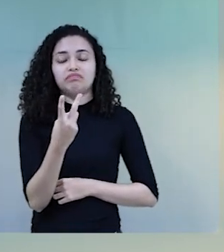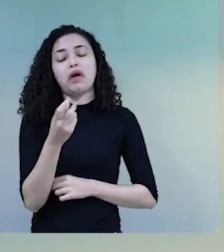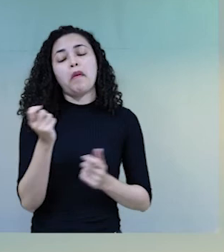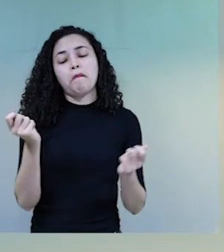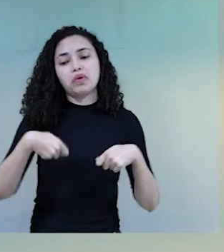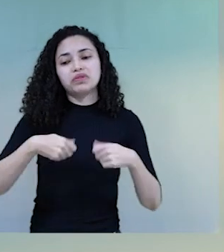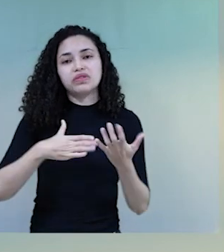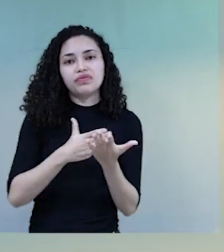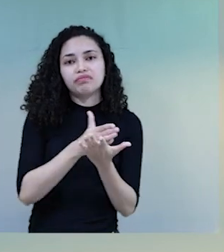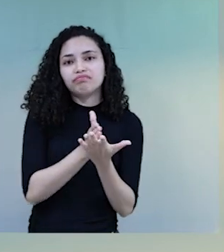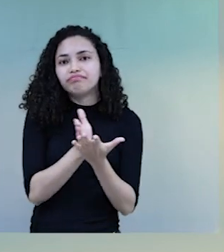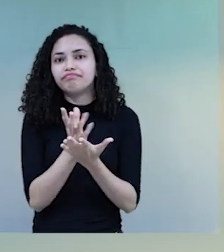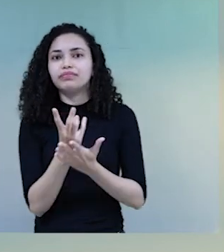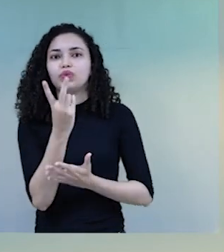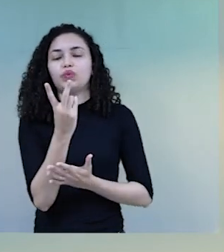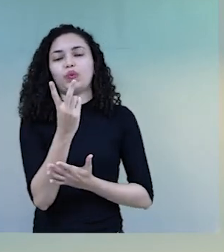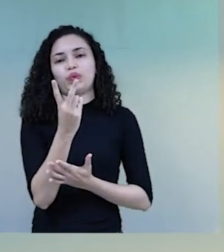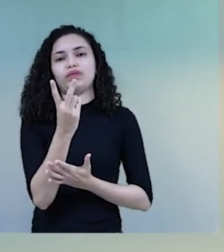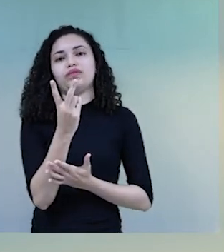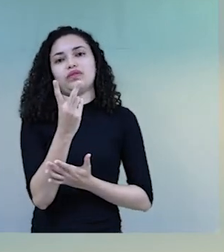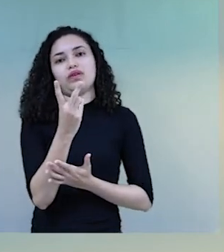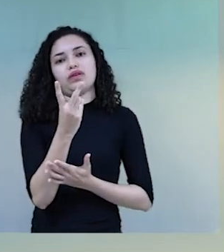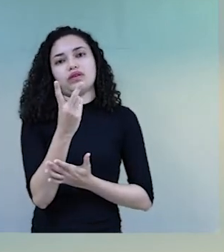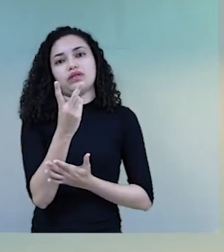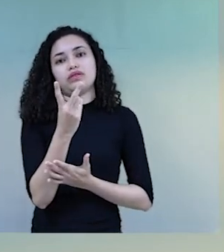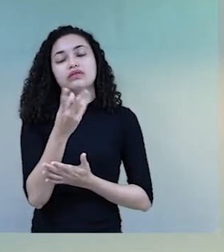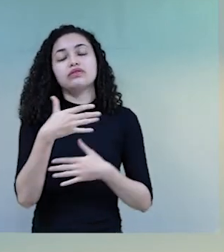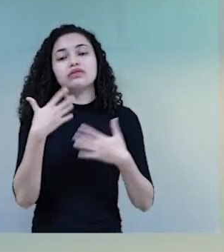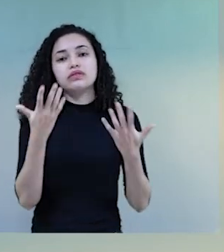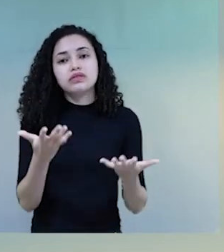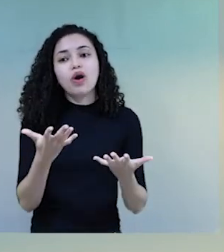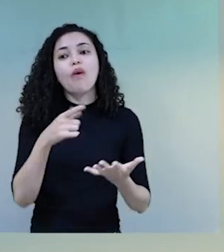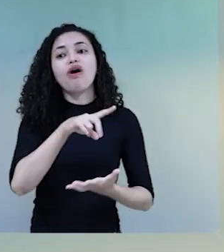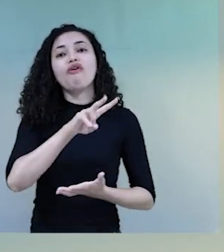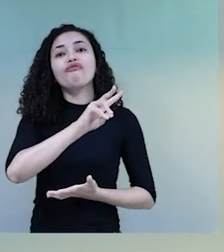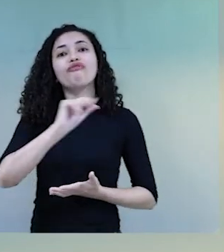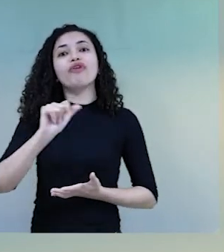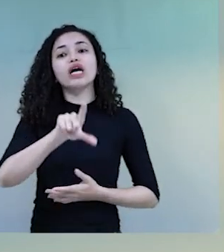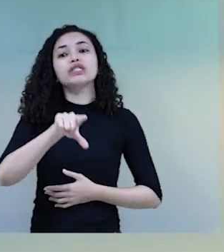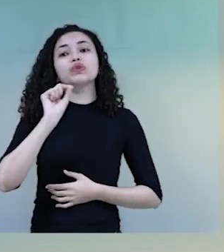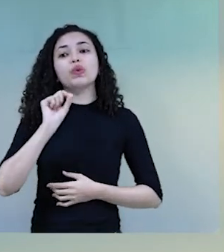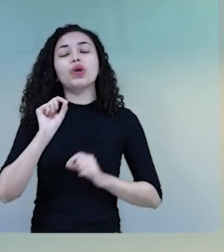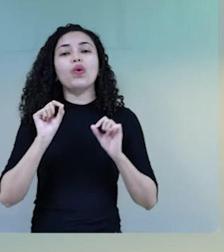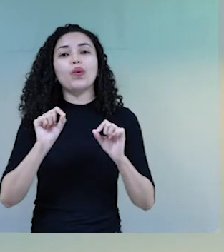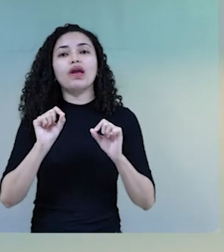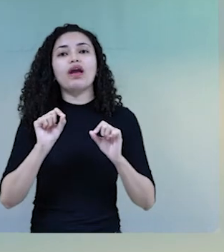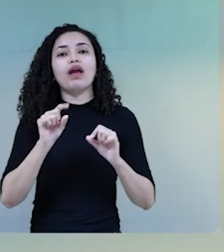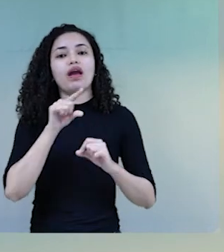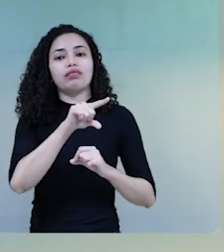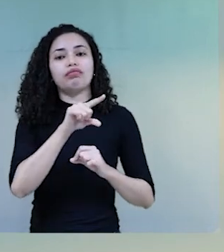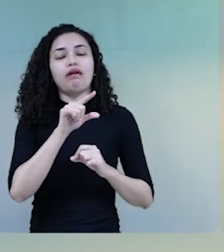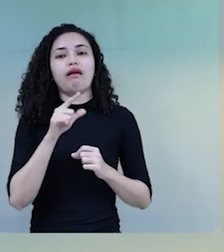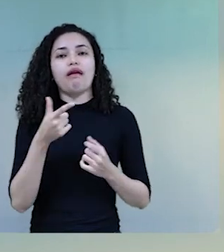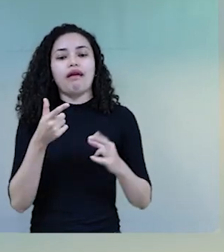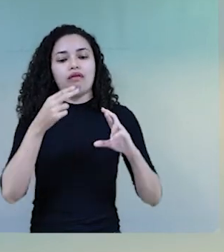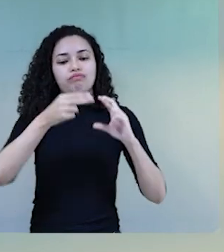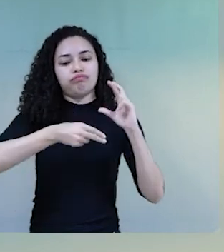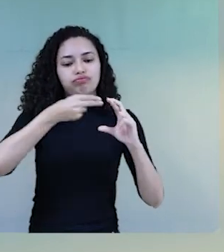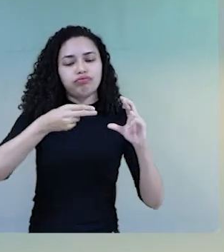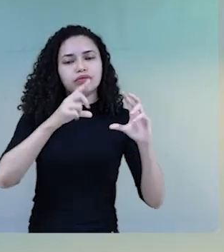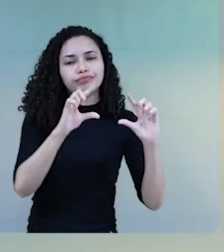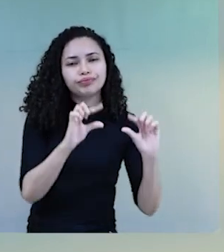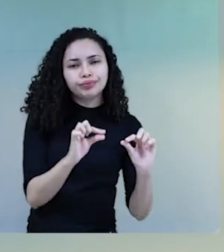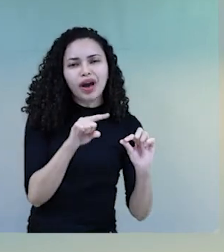dividir. E se ela vai se dividir, pessoal, claro e evidente que ela vai escolher o local que tem menos resistência. Tá? Você está saindo da